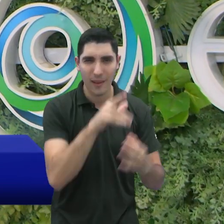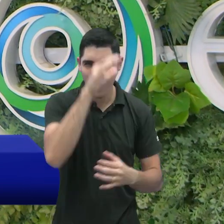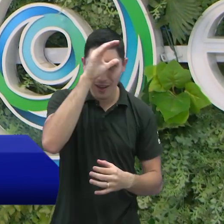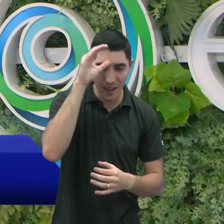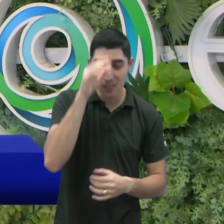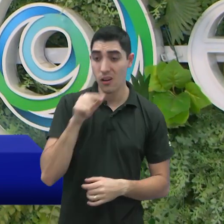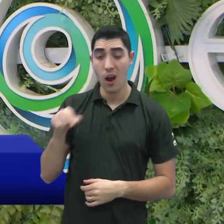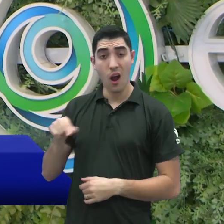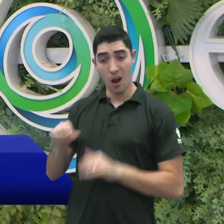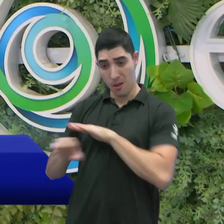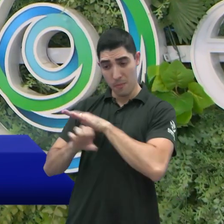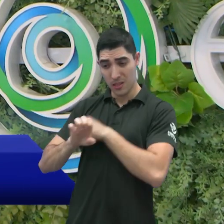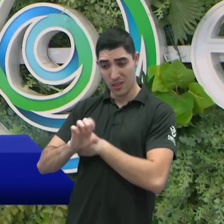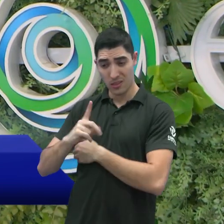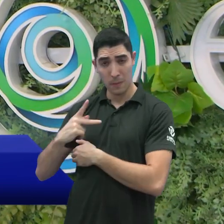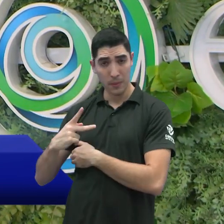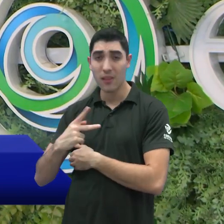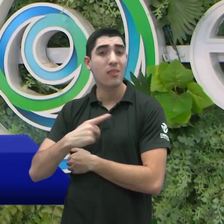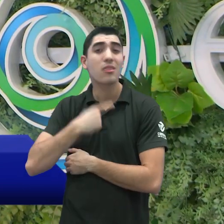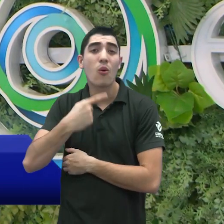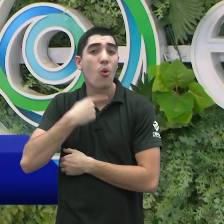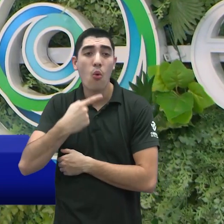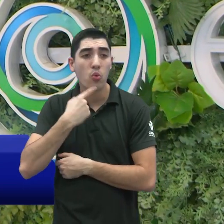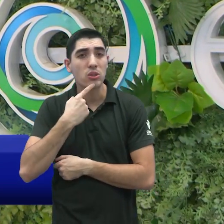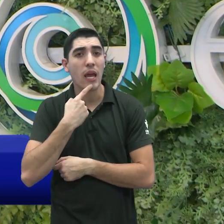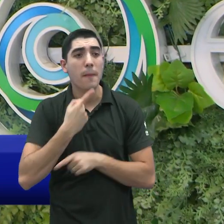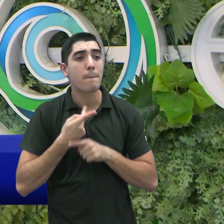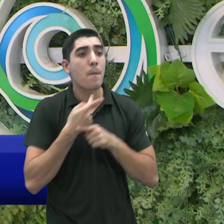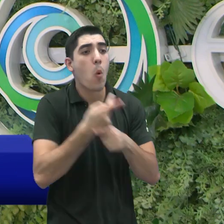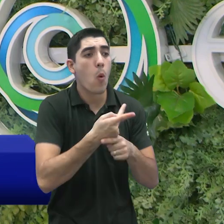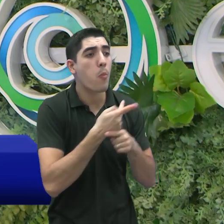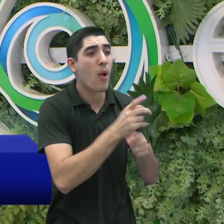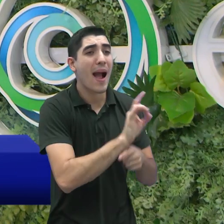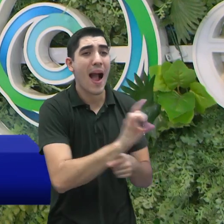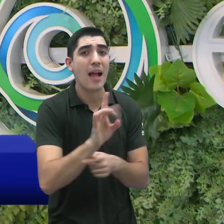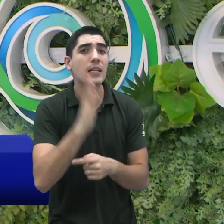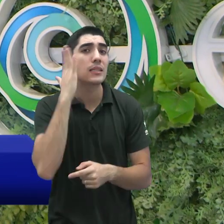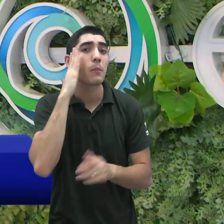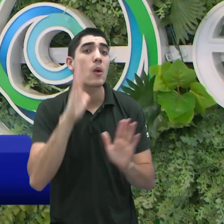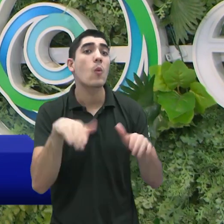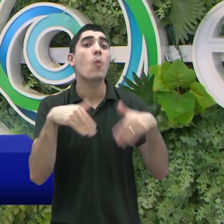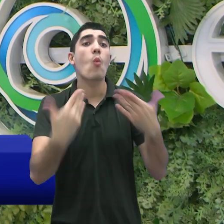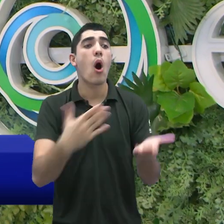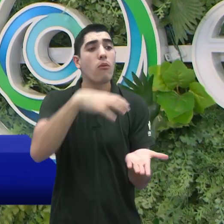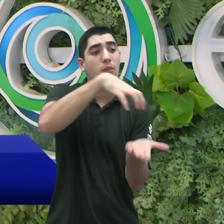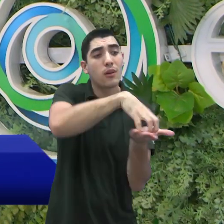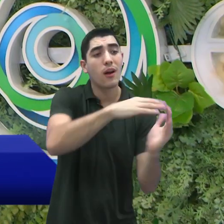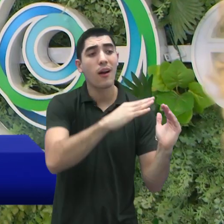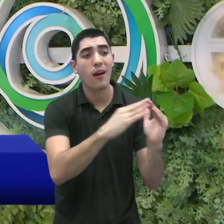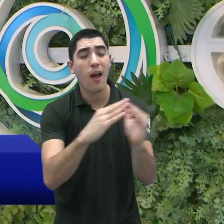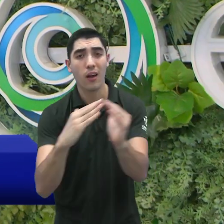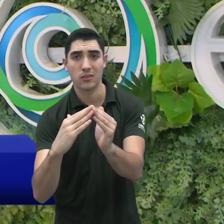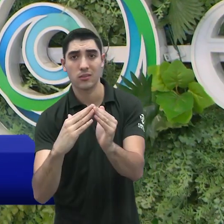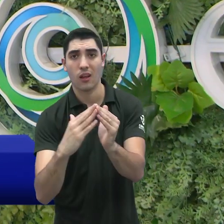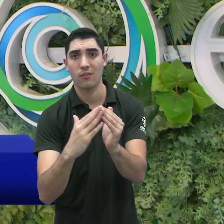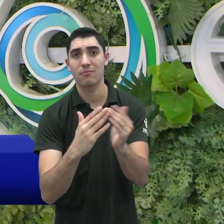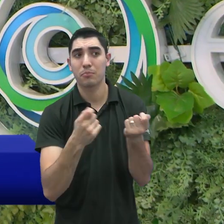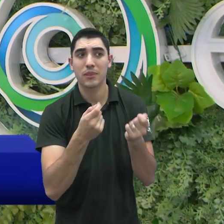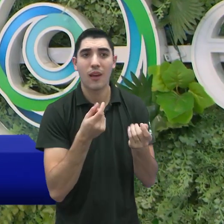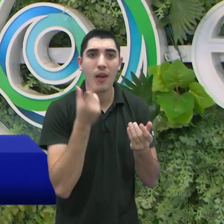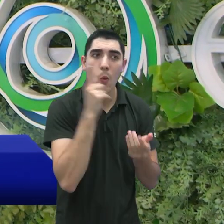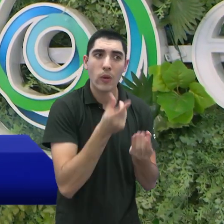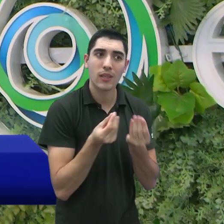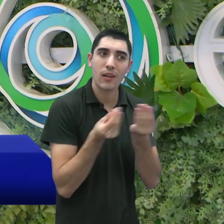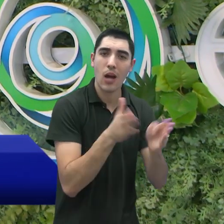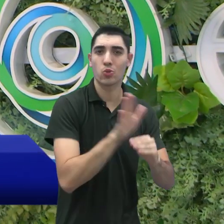a EDP não consegue localizar pelo CPF do cliente qual é a unidade consumidora para conseguir esse benefício.